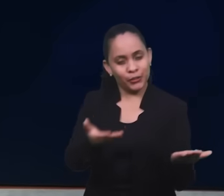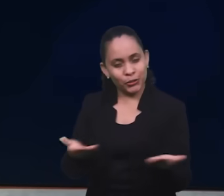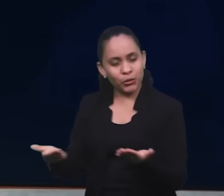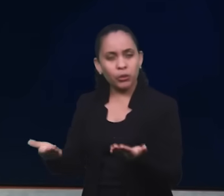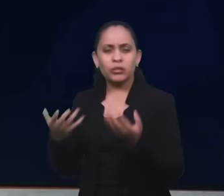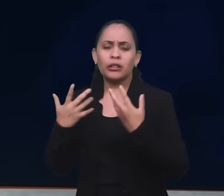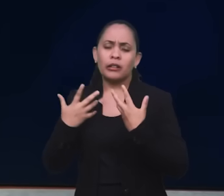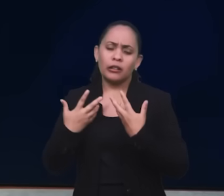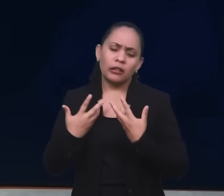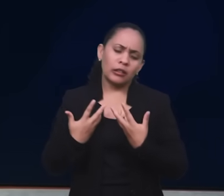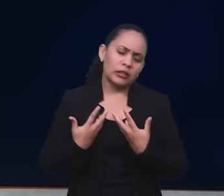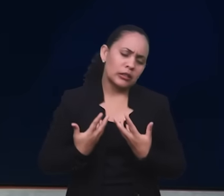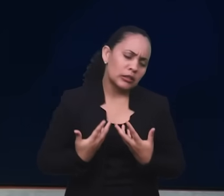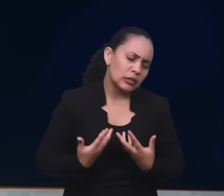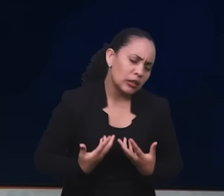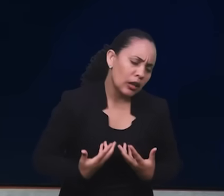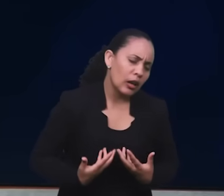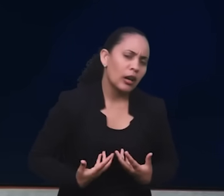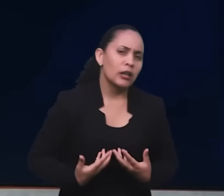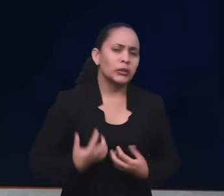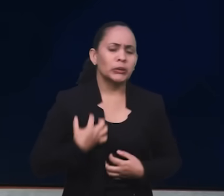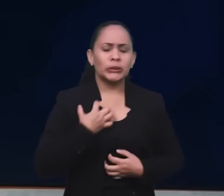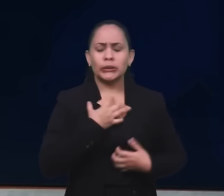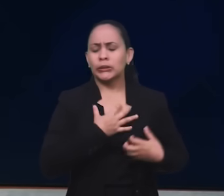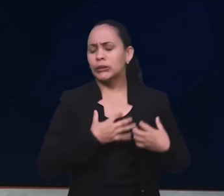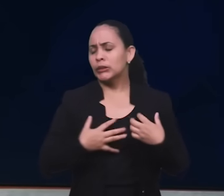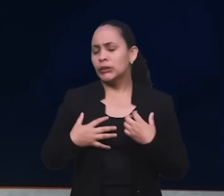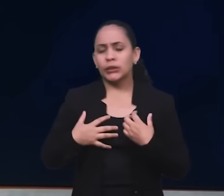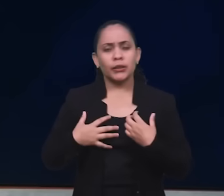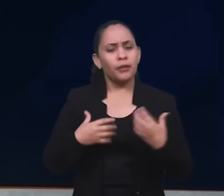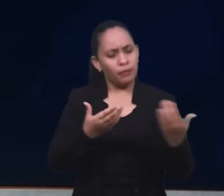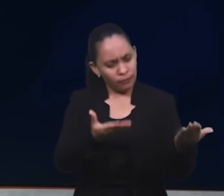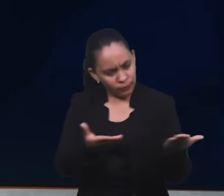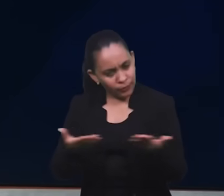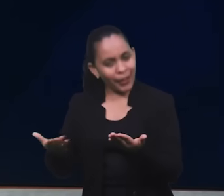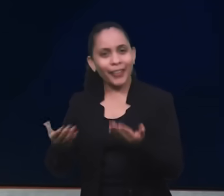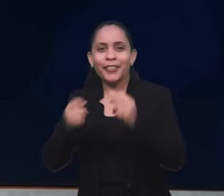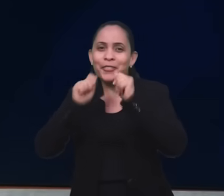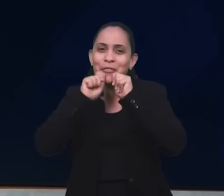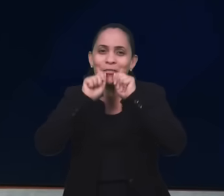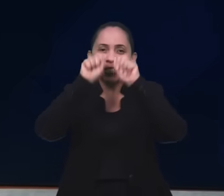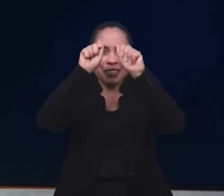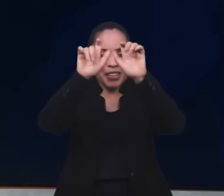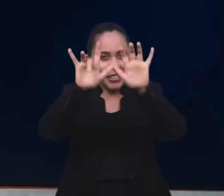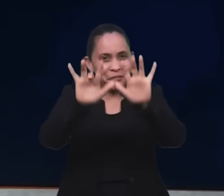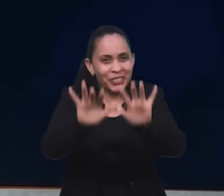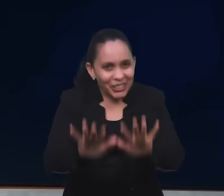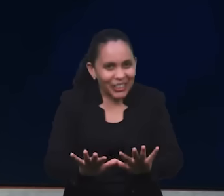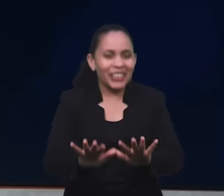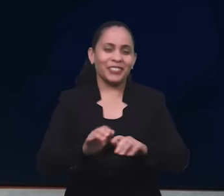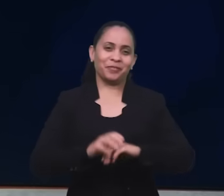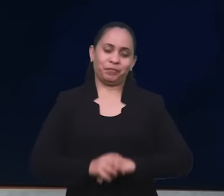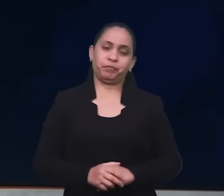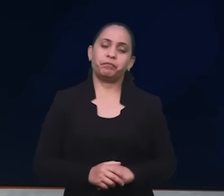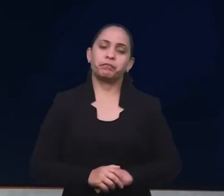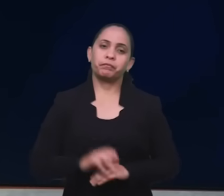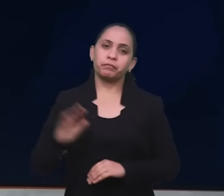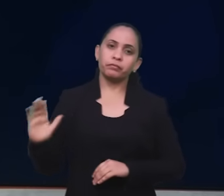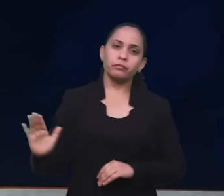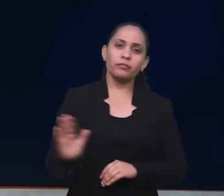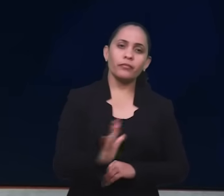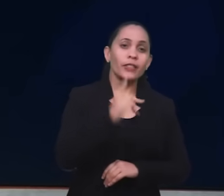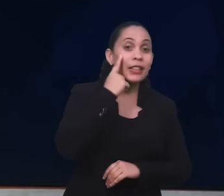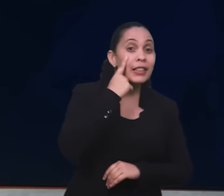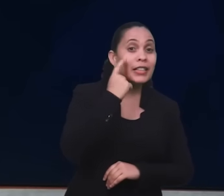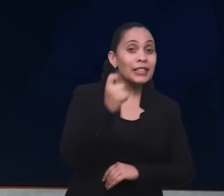outra tradução fala sobrecarregados, e diz assim, eu vos aliviarei. É interessante que é